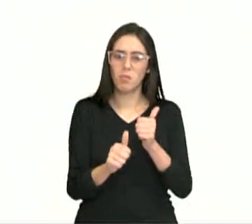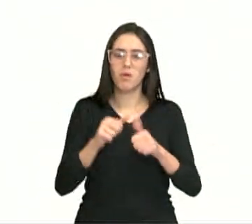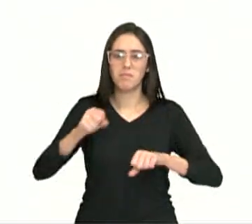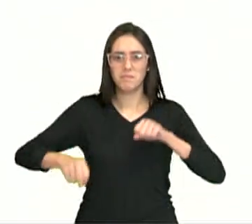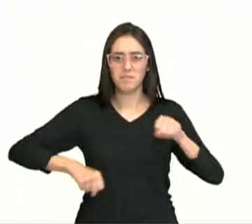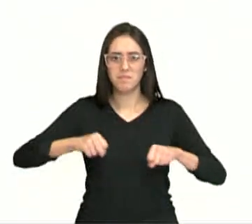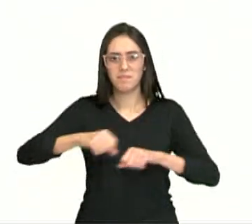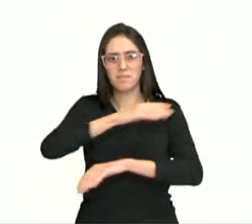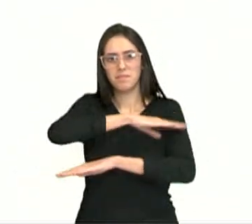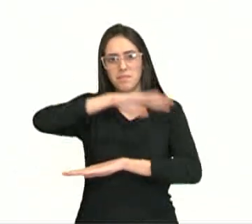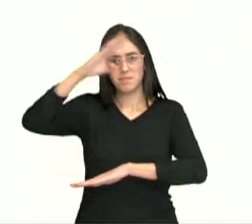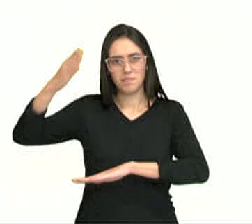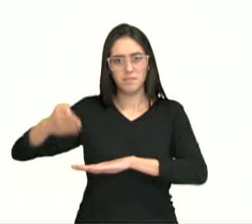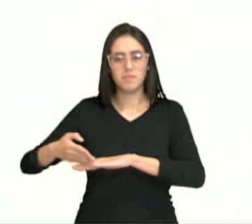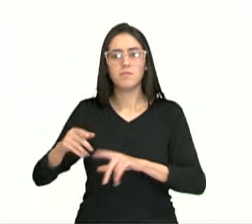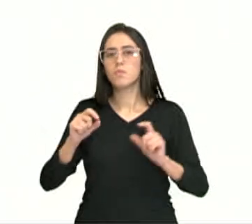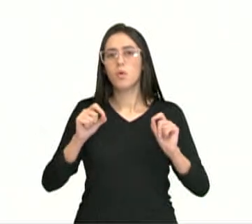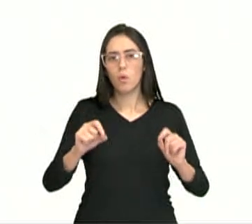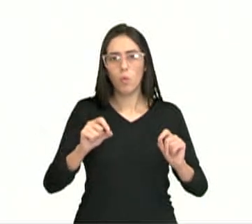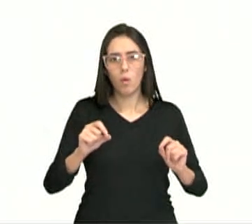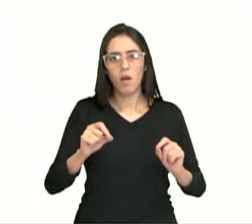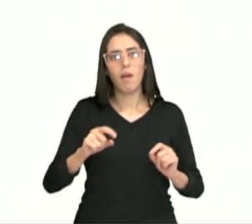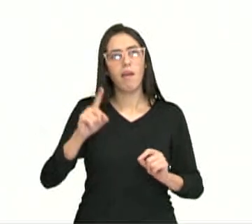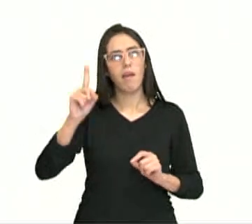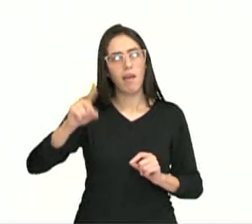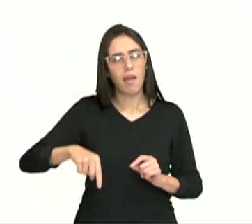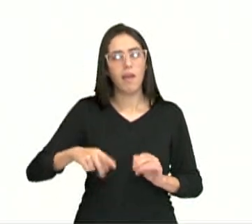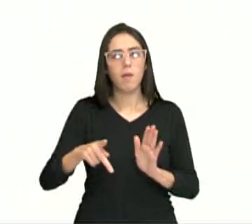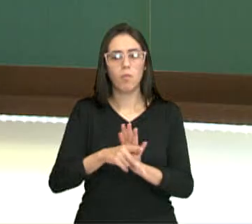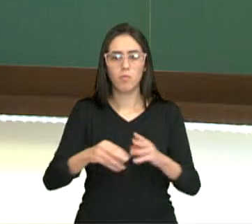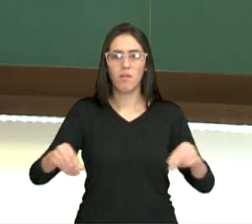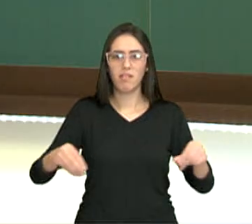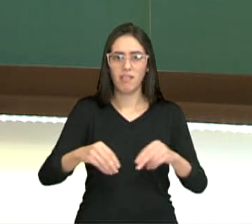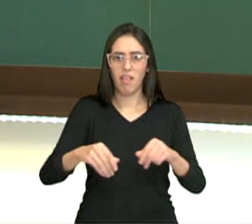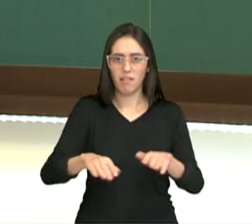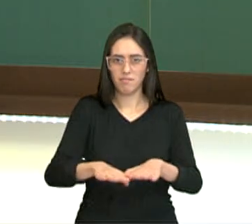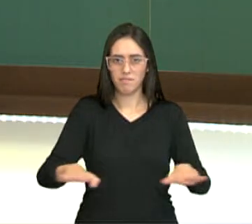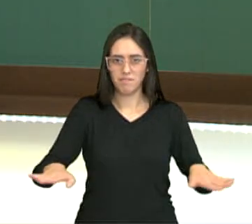descritas sempre dentro, então, das práticas terrestres.